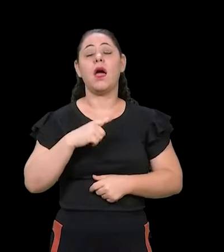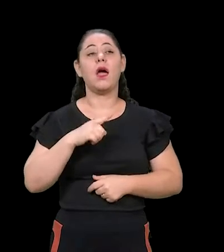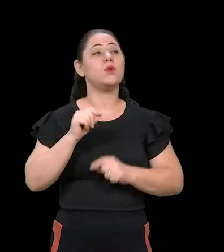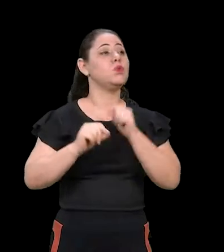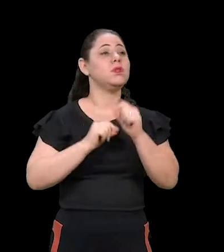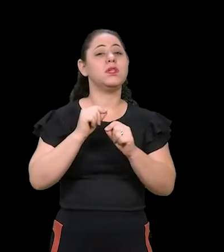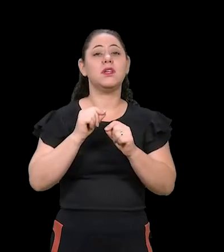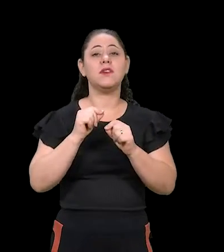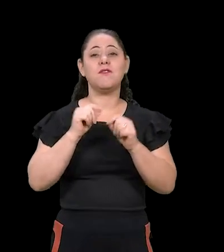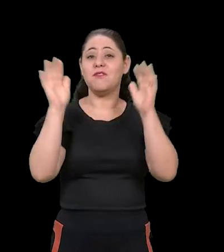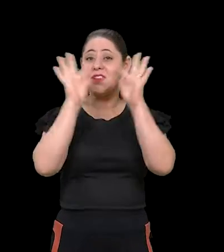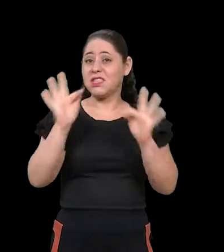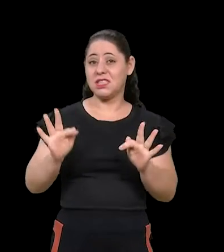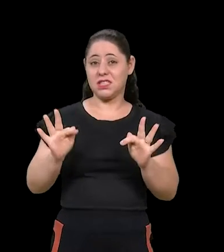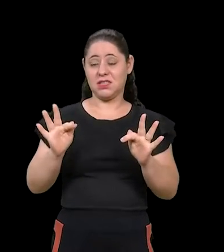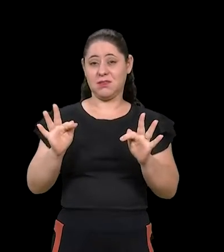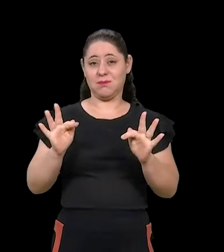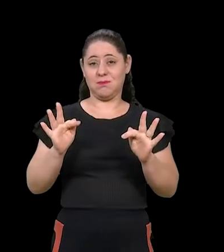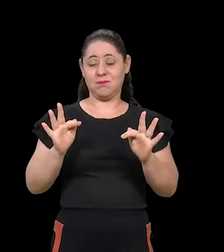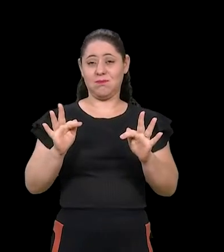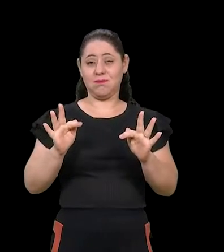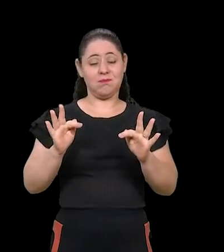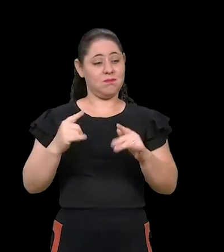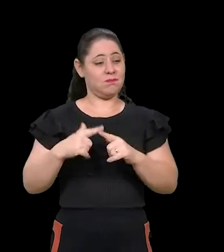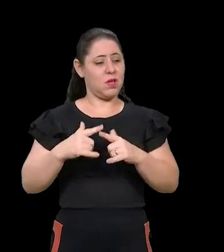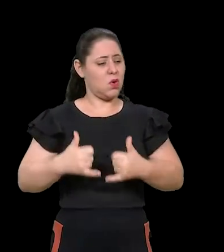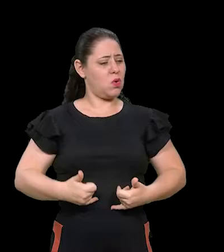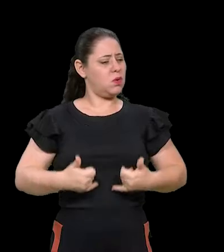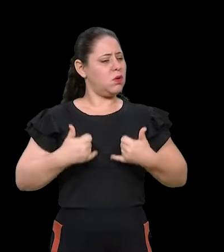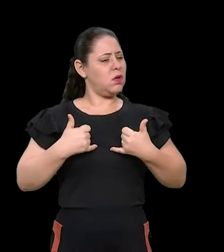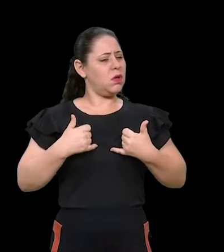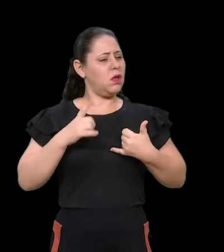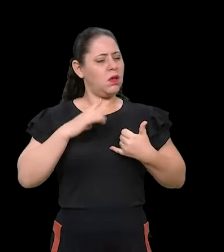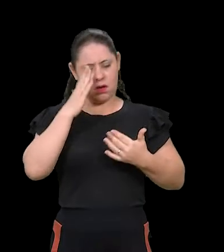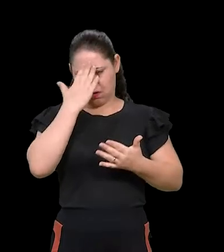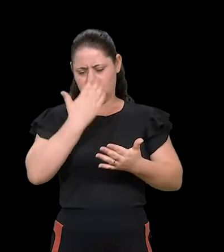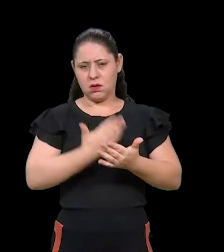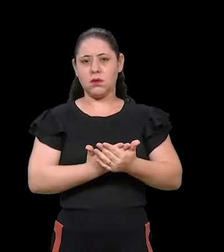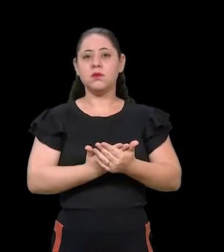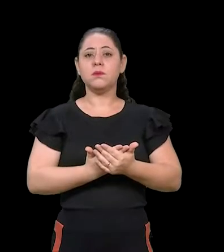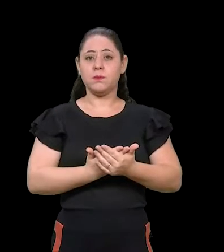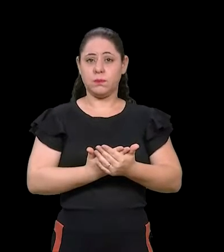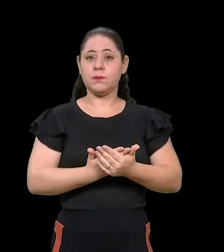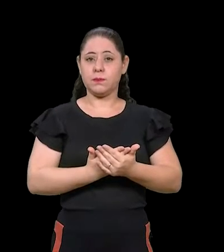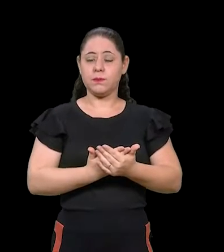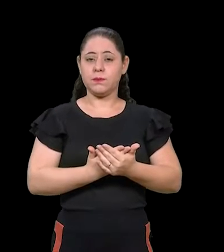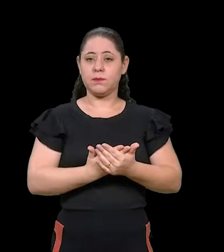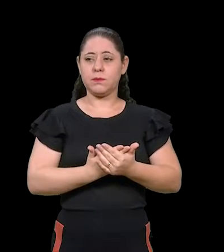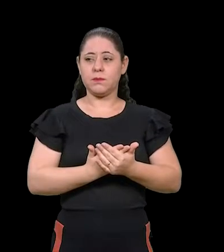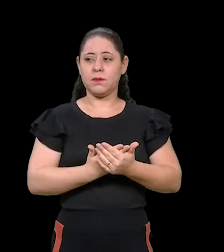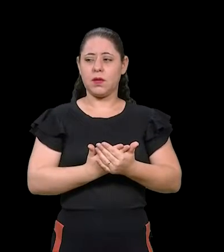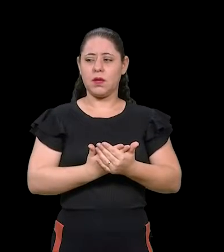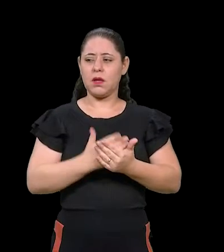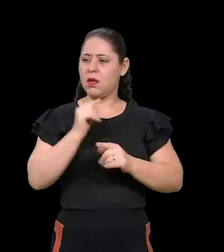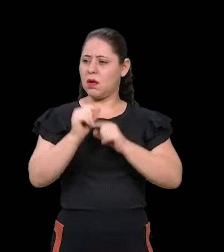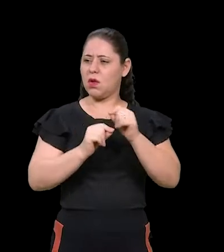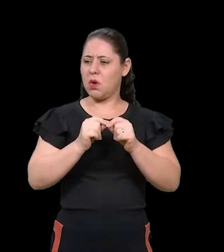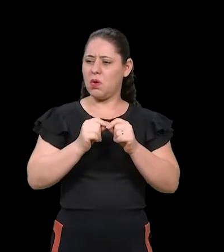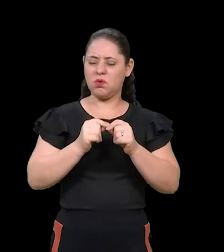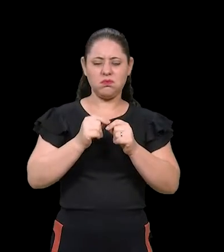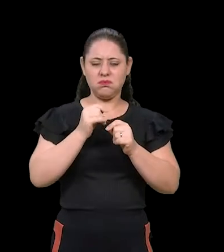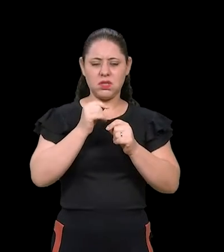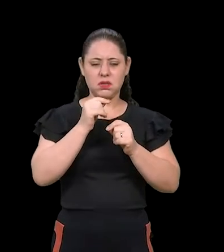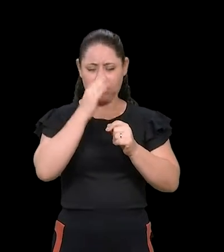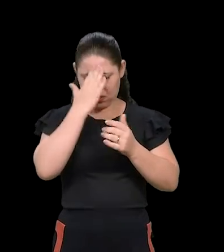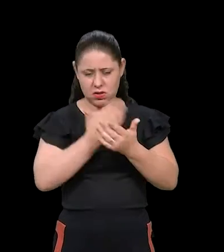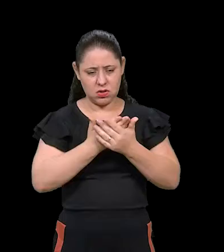nosso grande legado. Isso me faz feliz, entendeu? Isso me deixa... Eu acredito nisso. Eu acredito que a gente não vem,